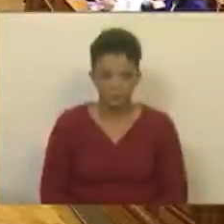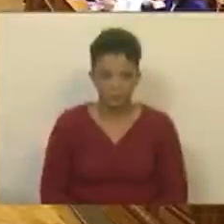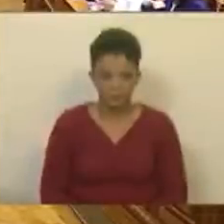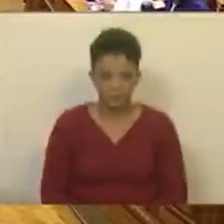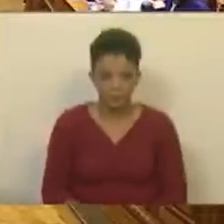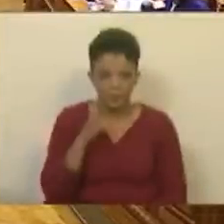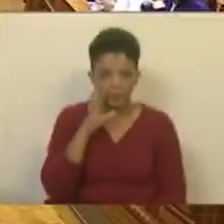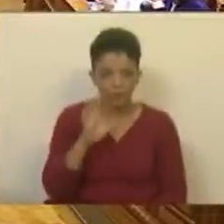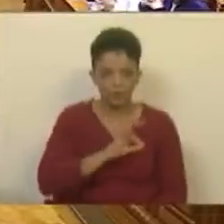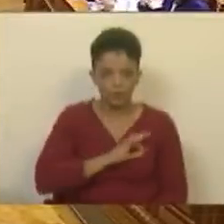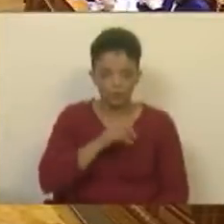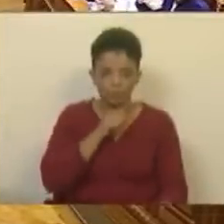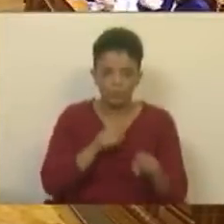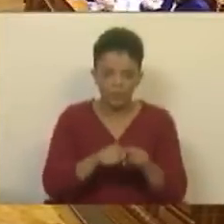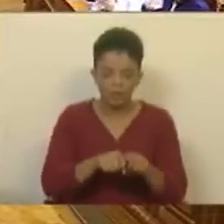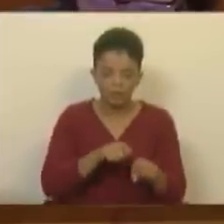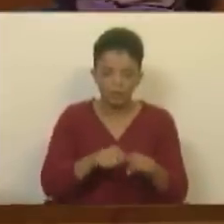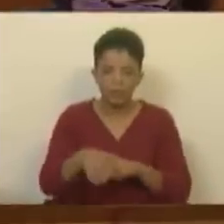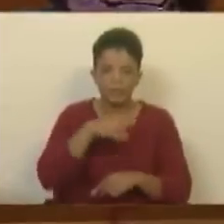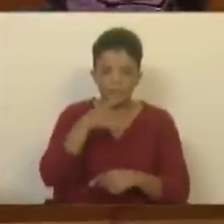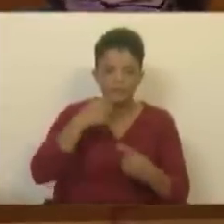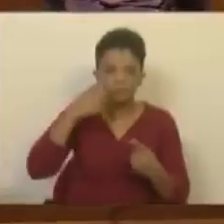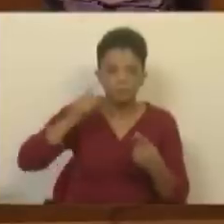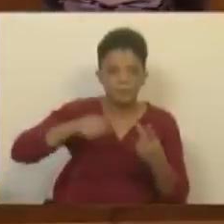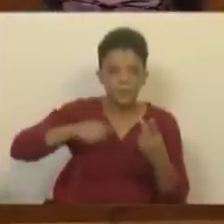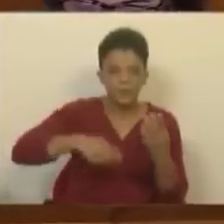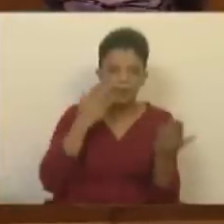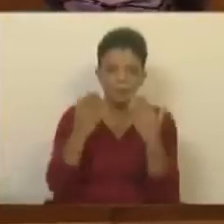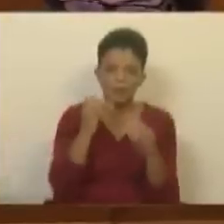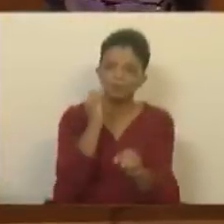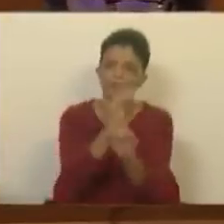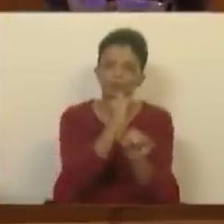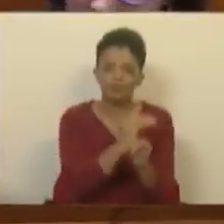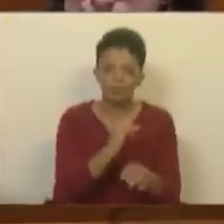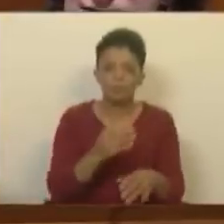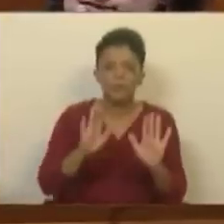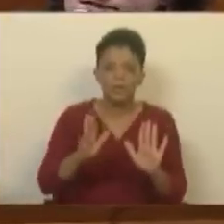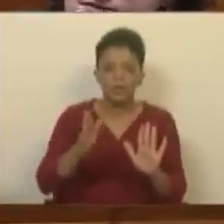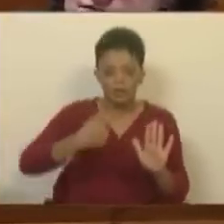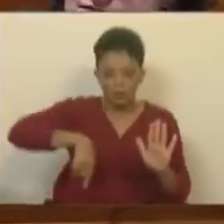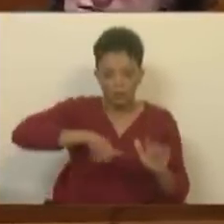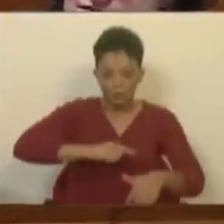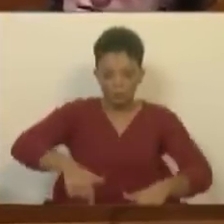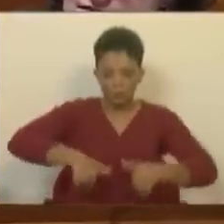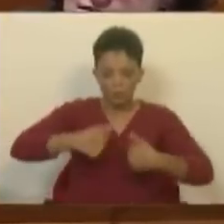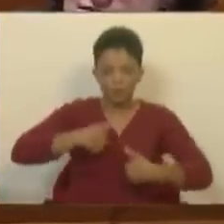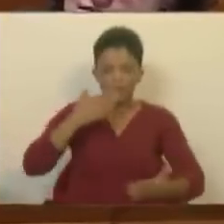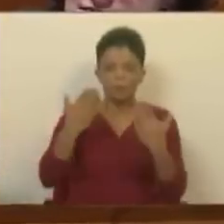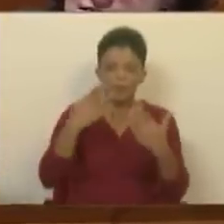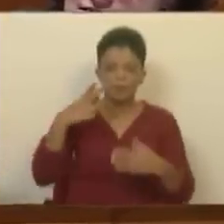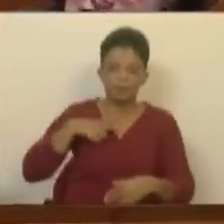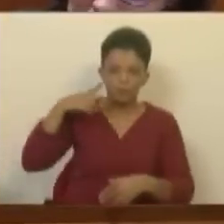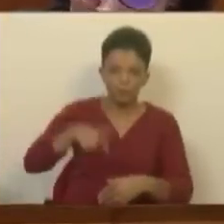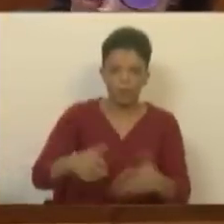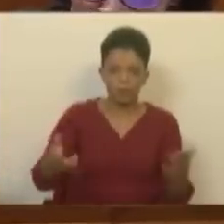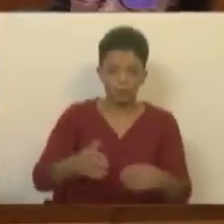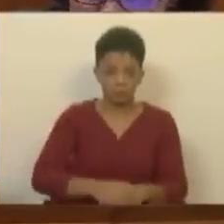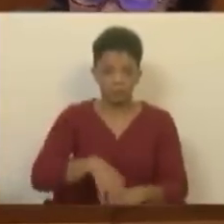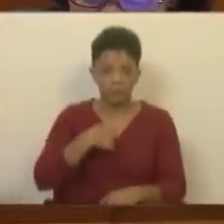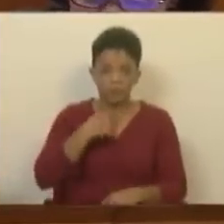e os meus insiste muitas vezes em comparar com os outros mas compramos com nós próprios com Portugal